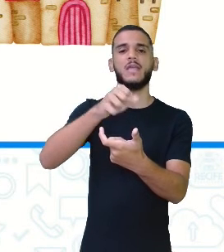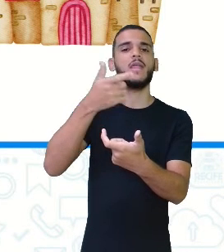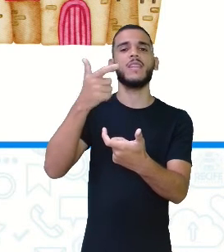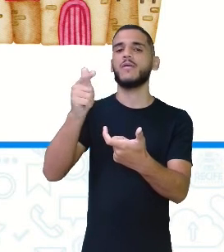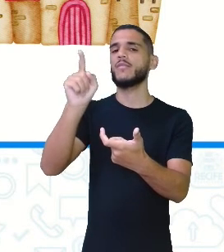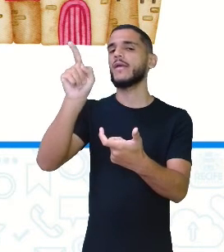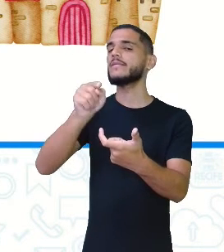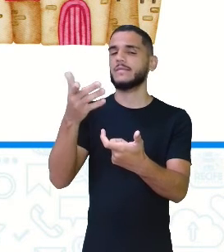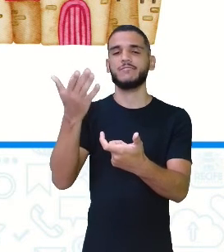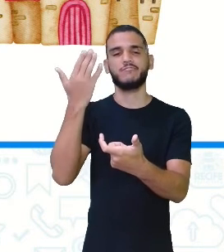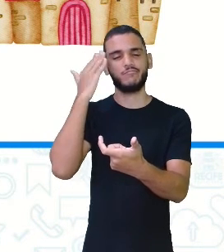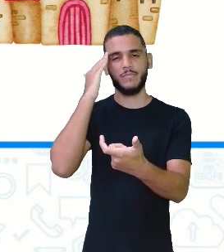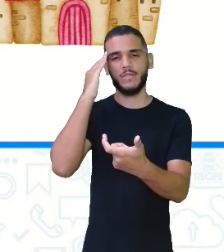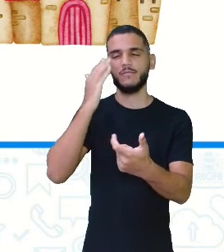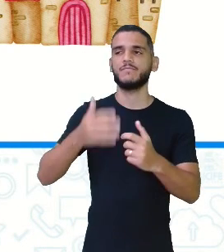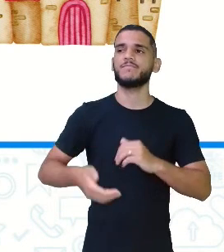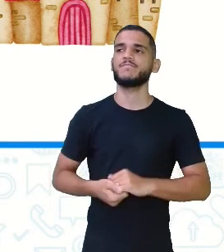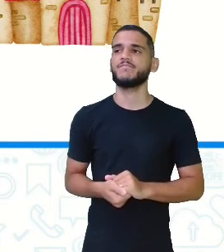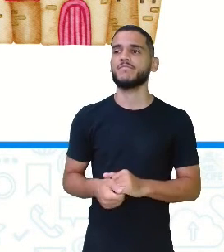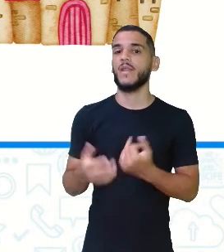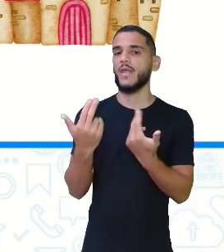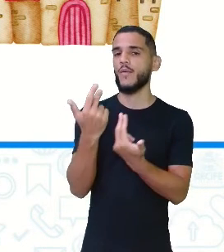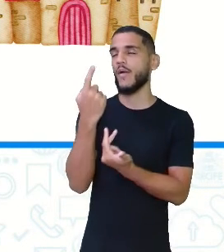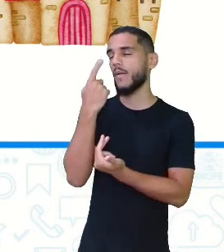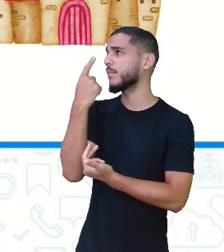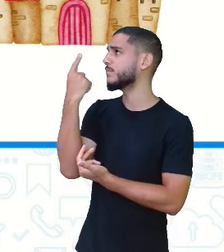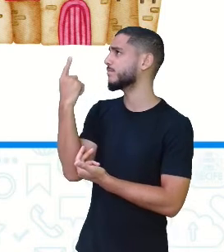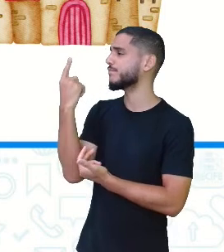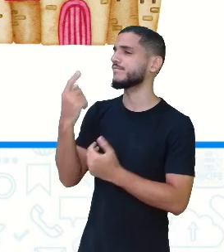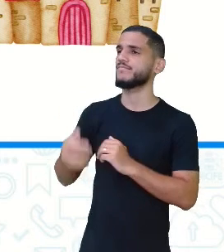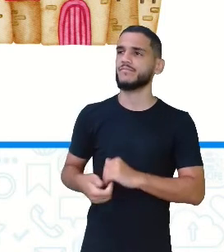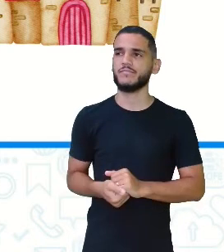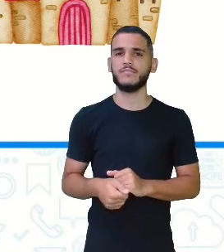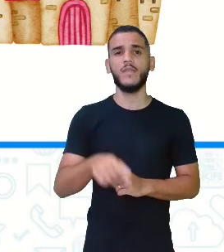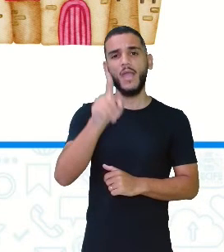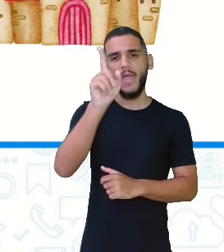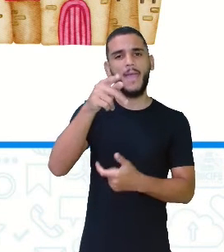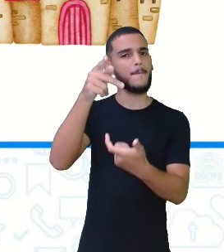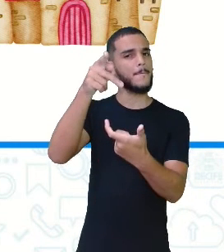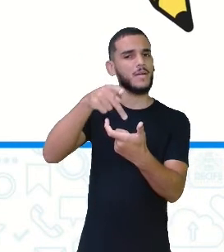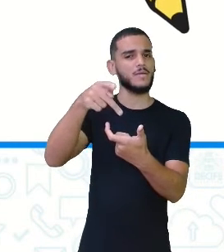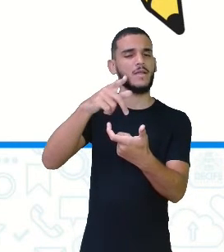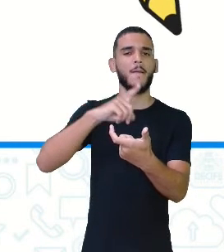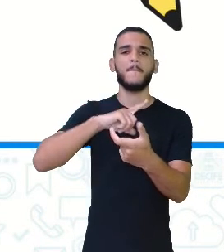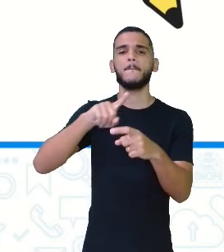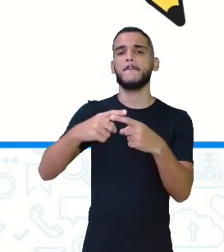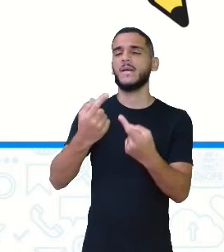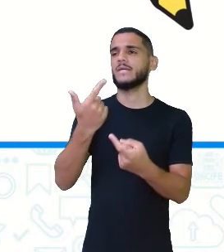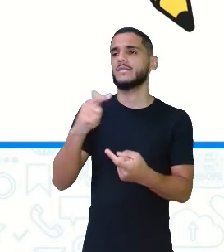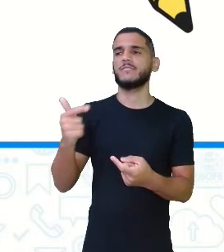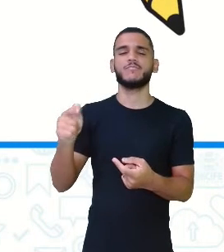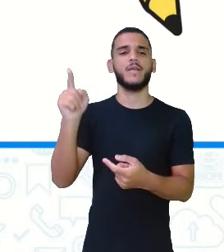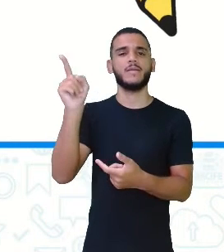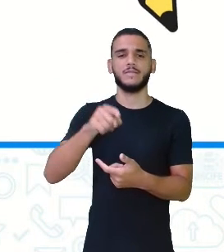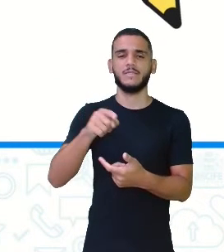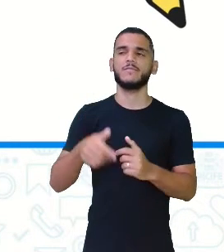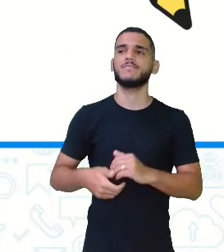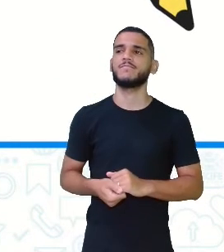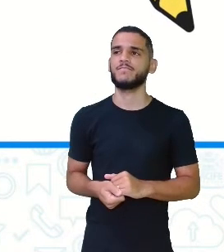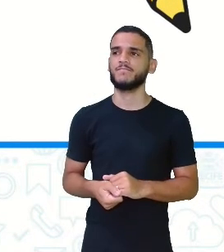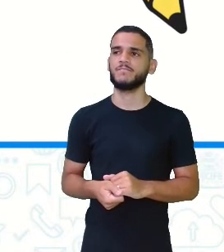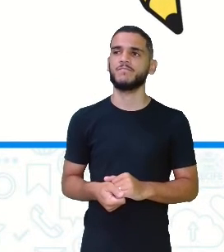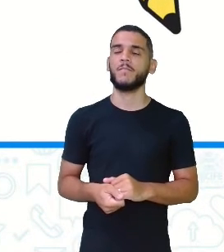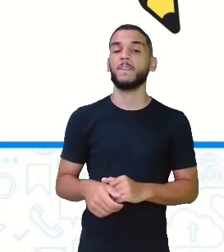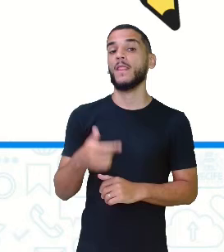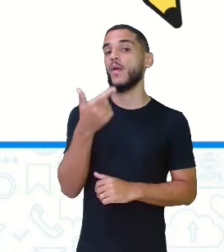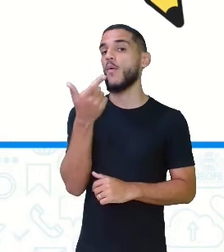cabide, pipa e castelo. São paroxítonas, mas não estão com acento. Aqui